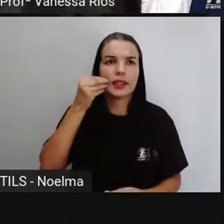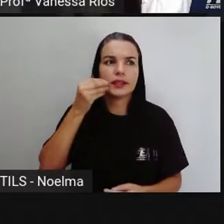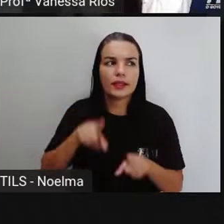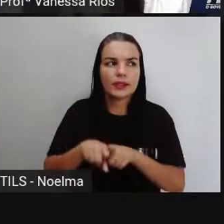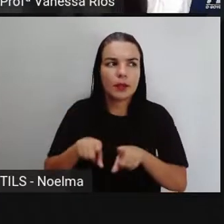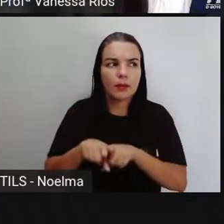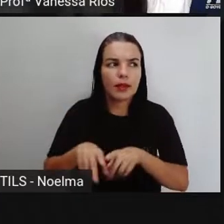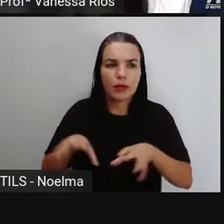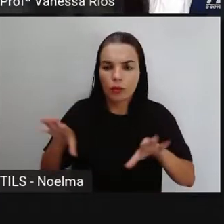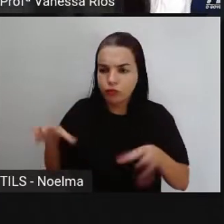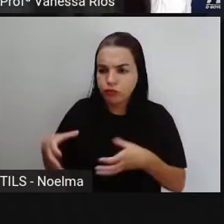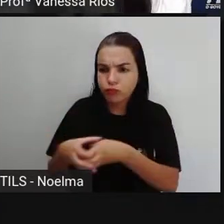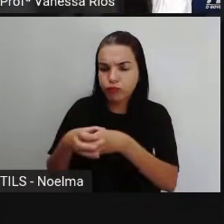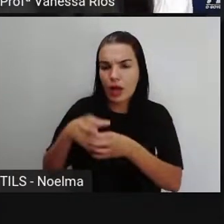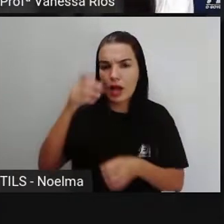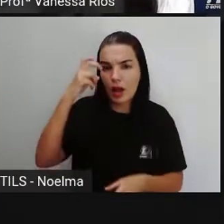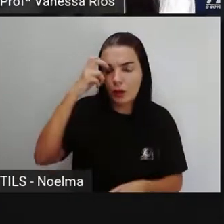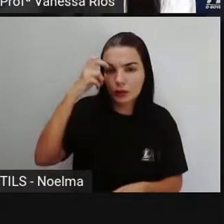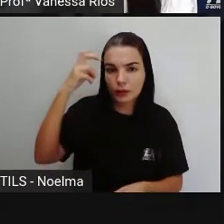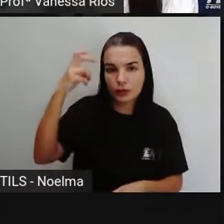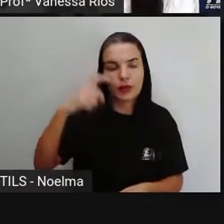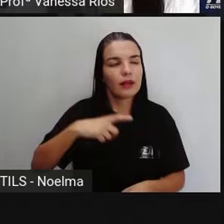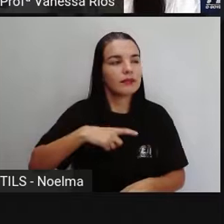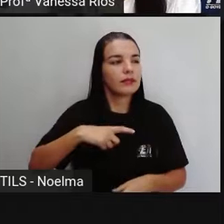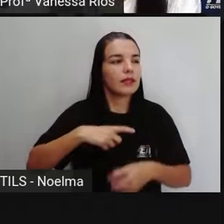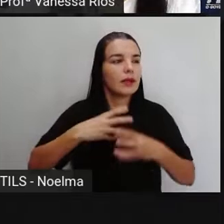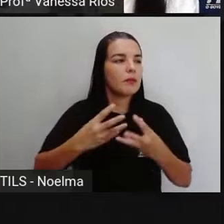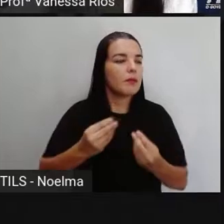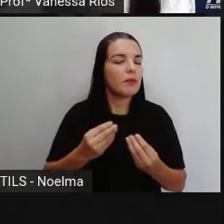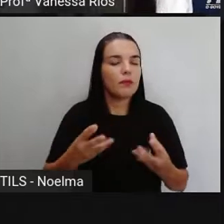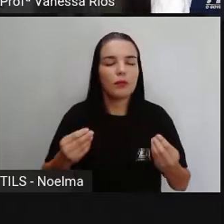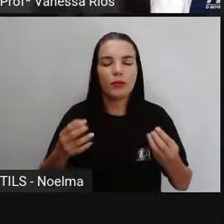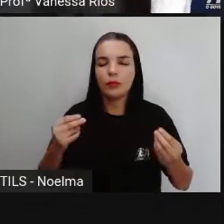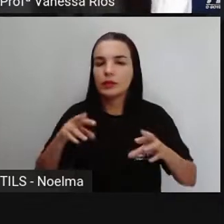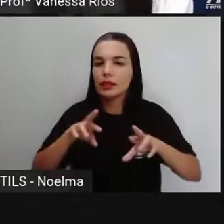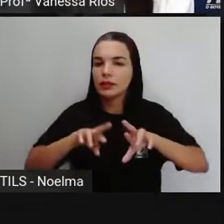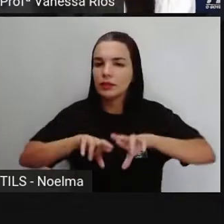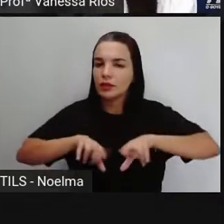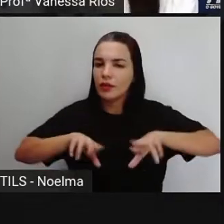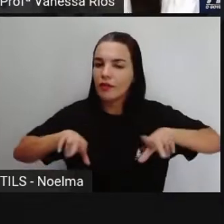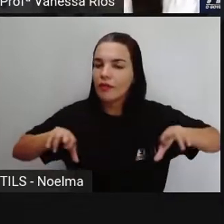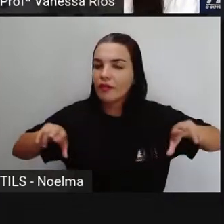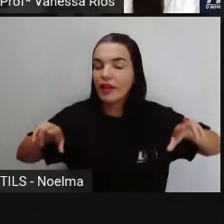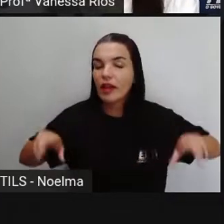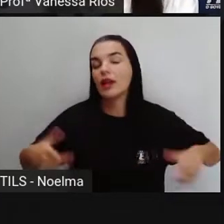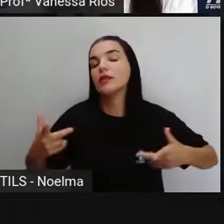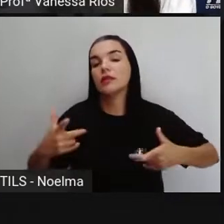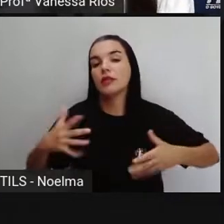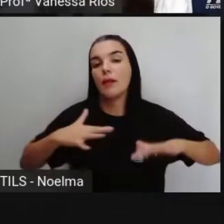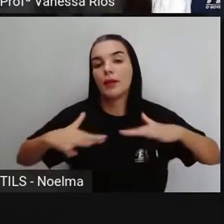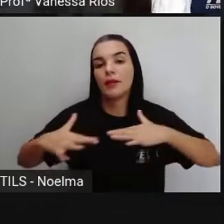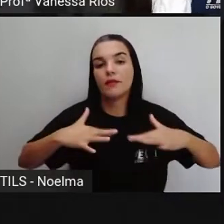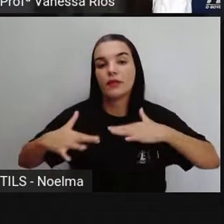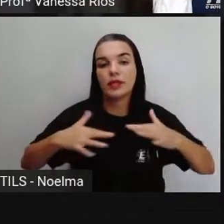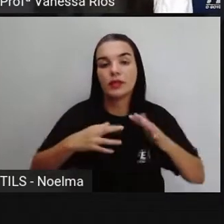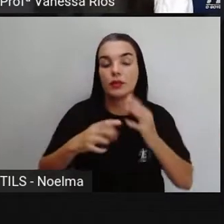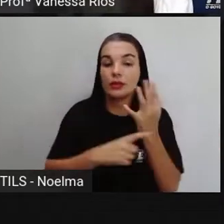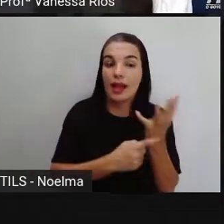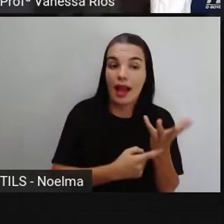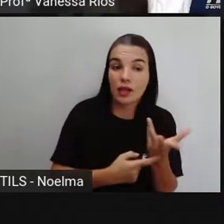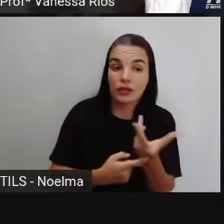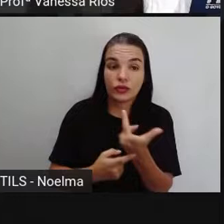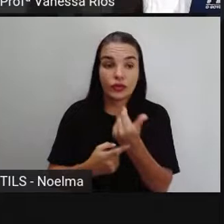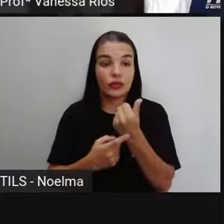a cultura, vão existir aí diversas manifestações artísticas, manifestações religiosas,